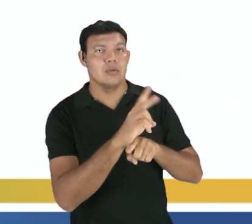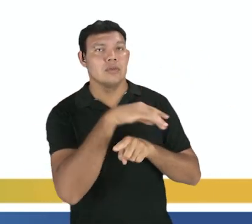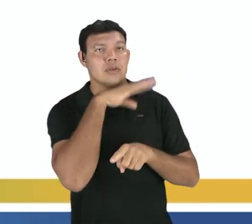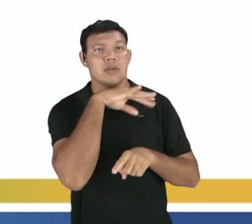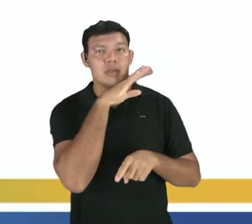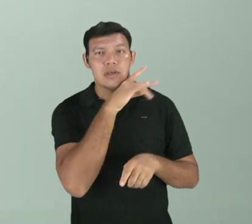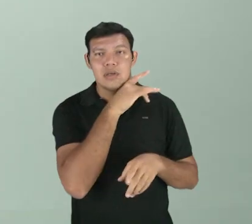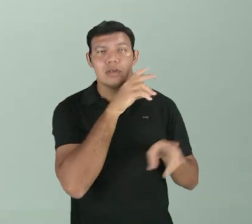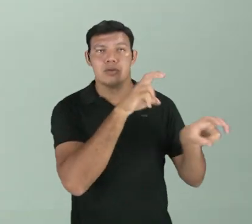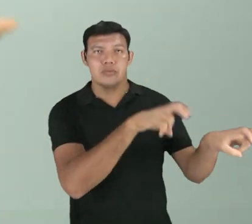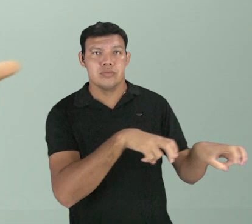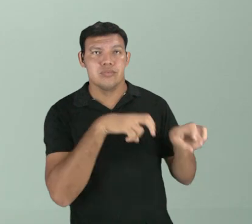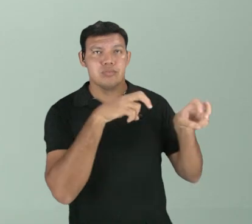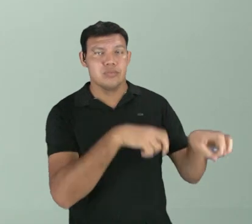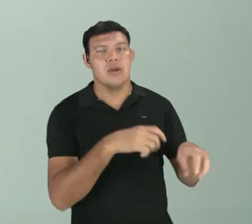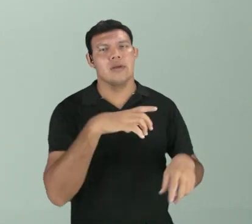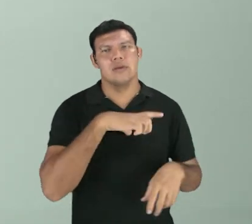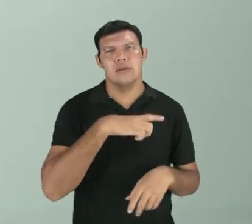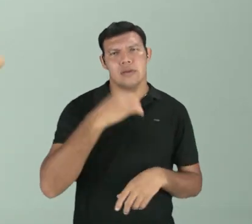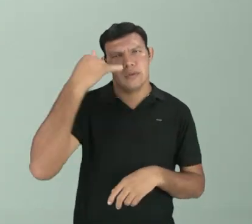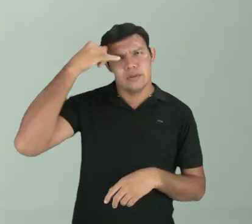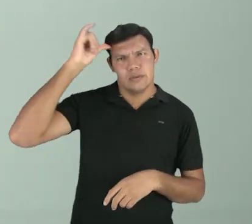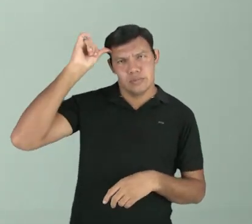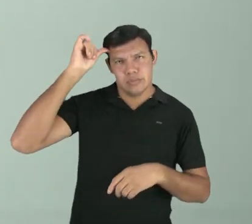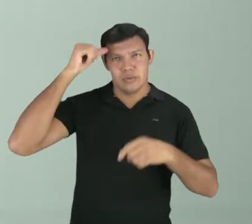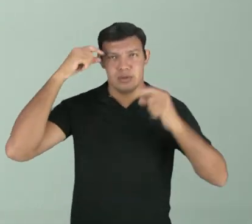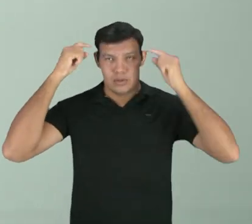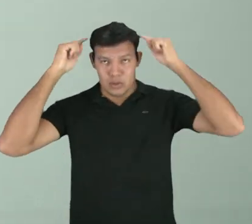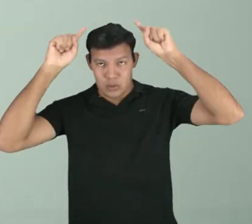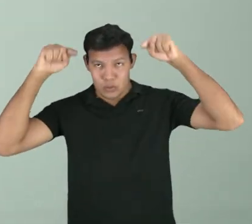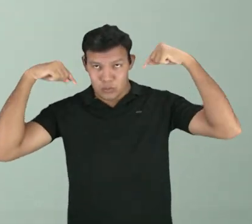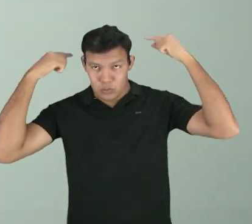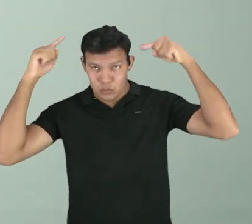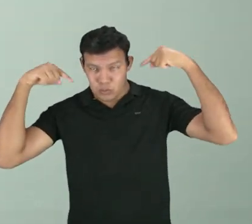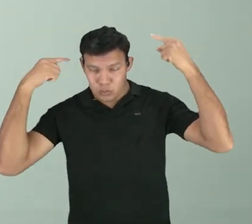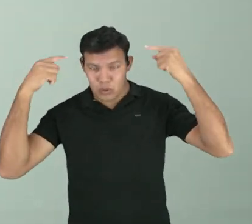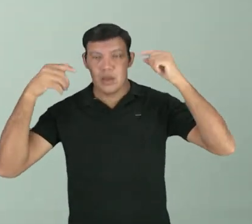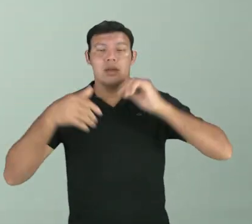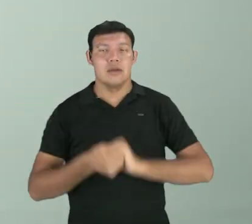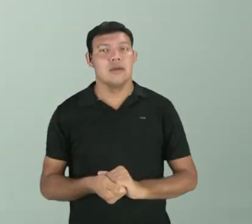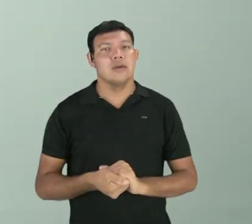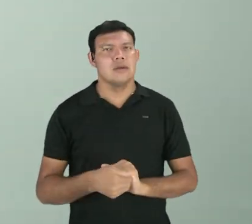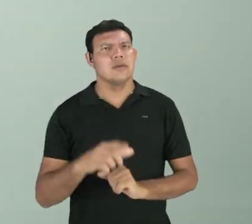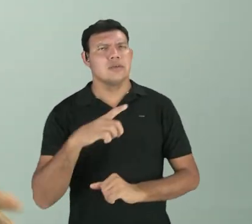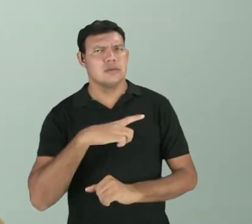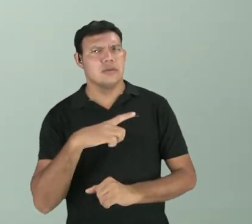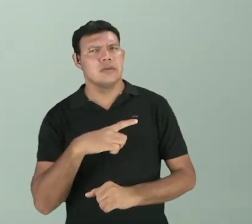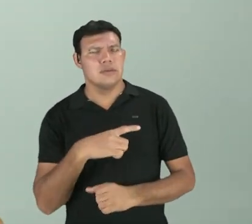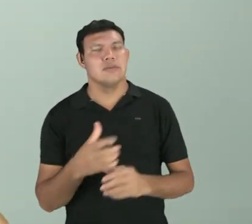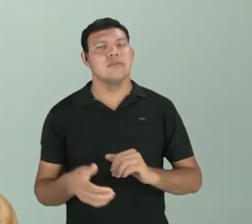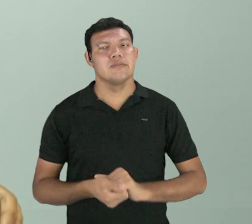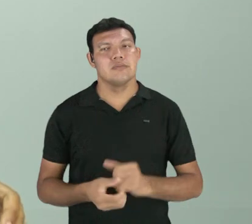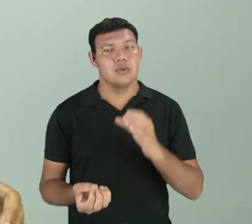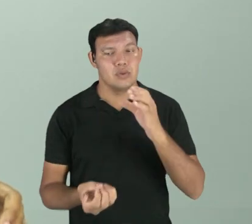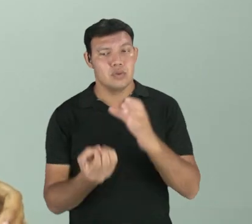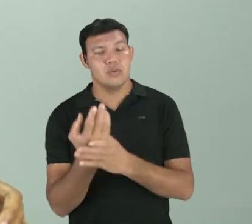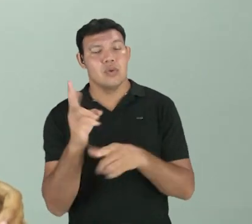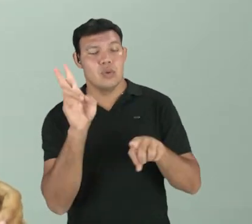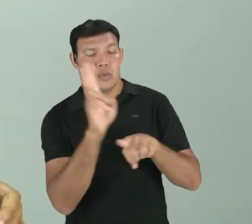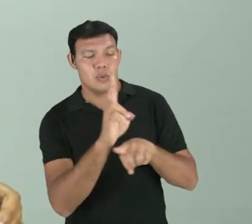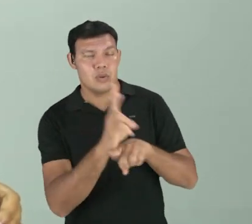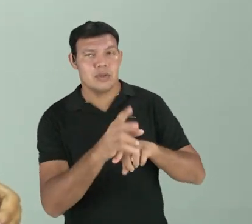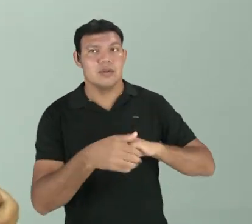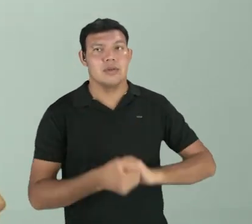tá? E a gente tem os primeiros animais, o boi, as cabras, as ovelhas, que foram os animais que começaram a ser